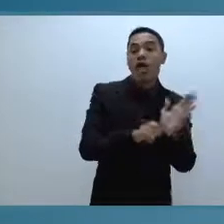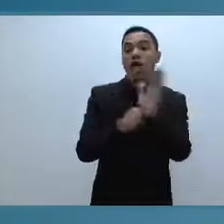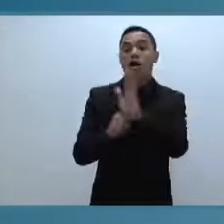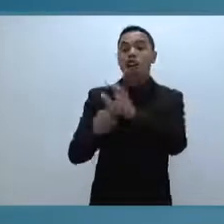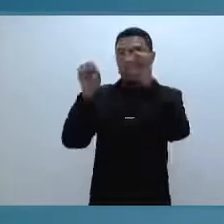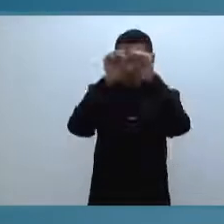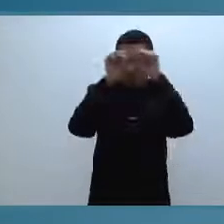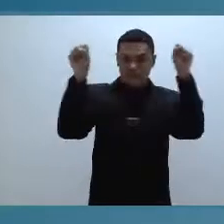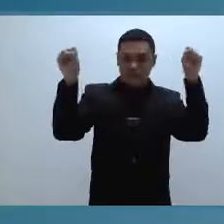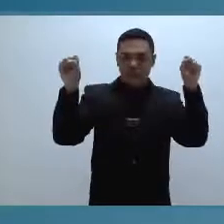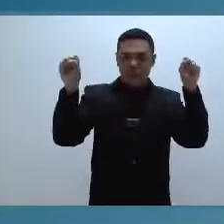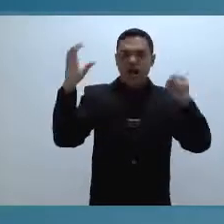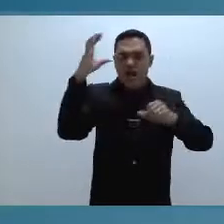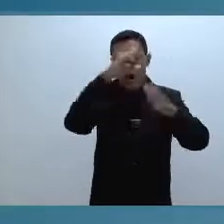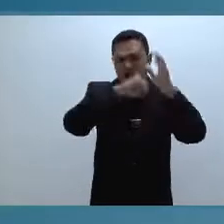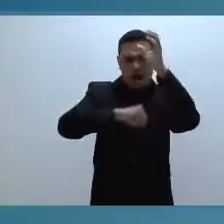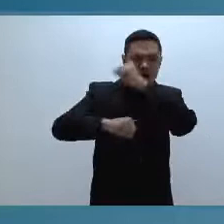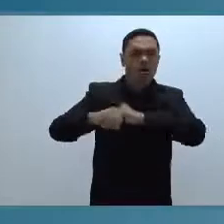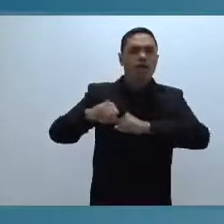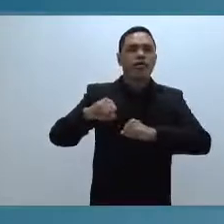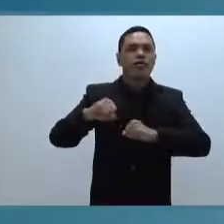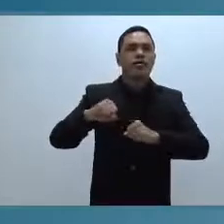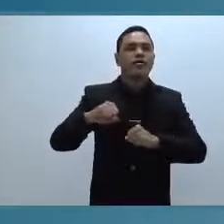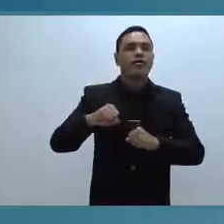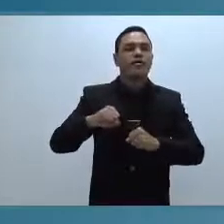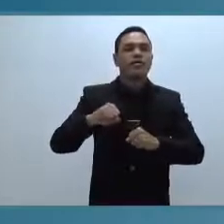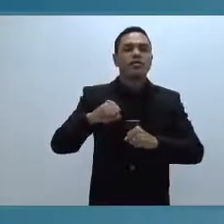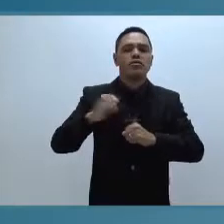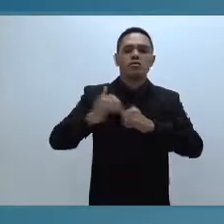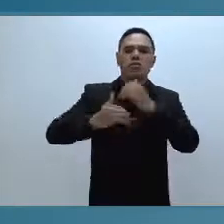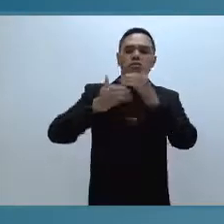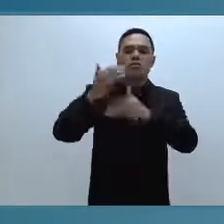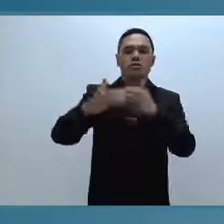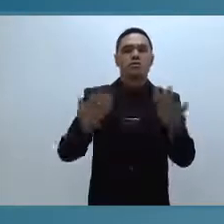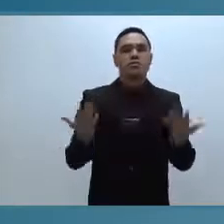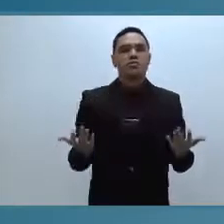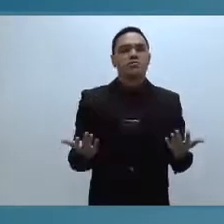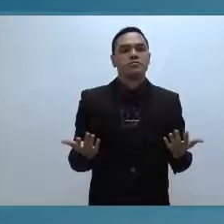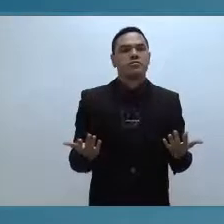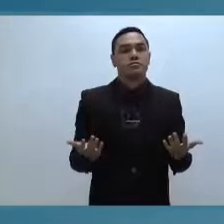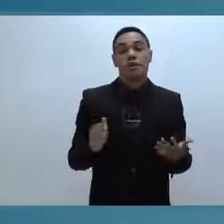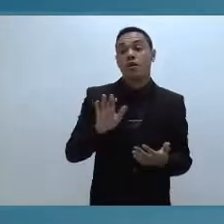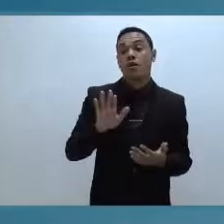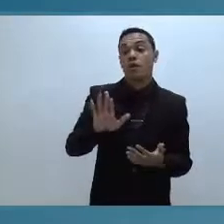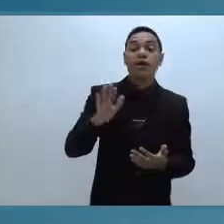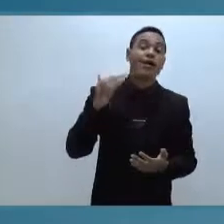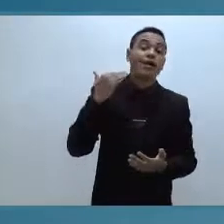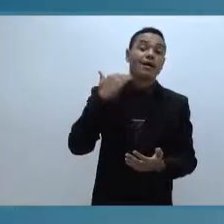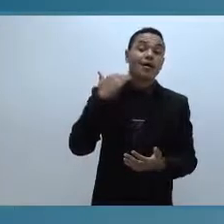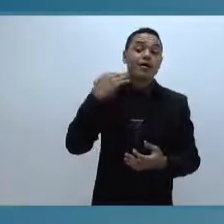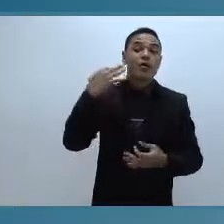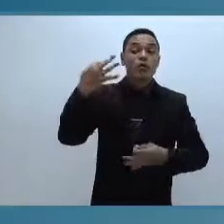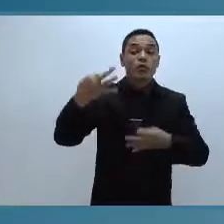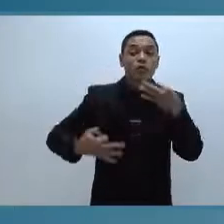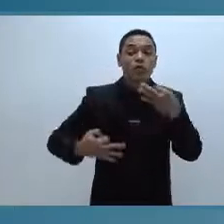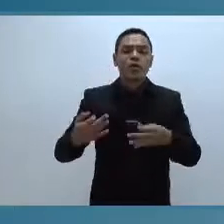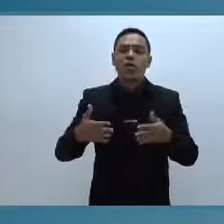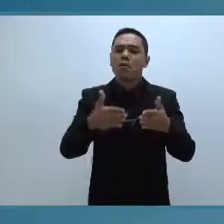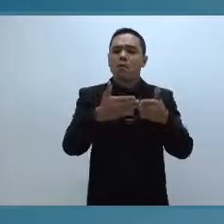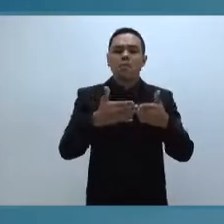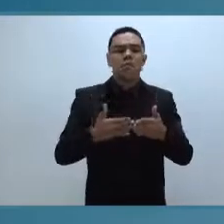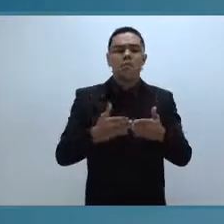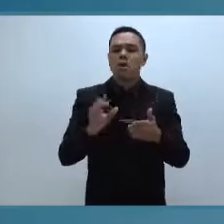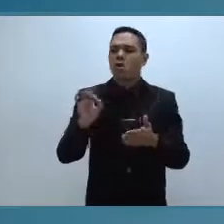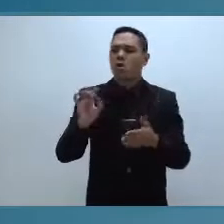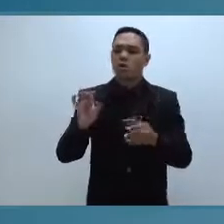mais conhecimento. Agora, nesse caso, que ela apenas está pedindo para